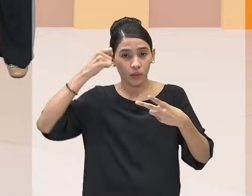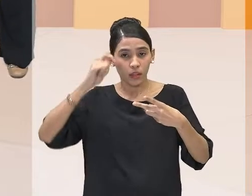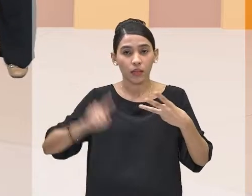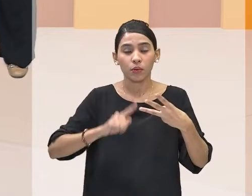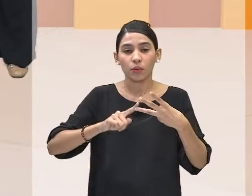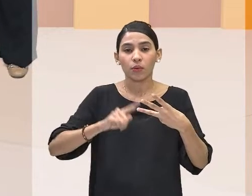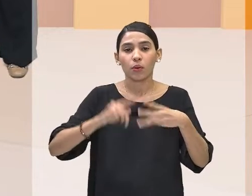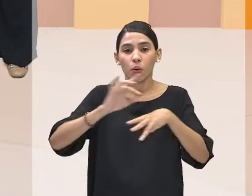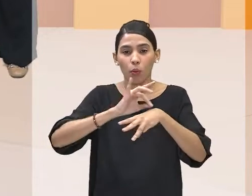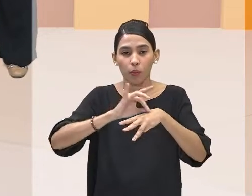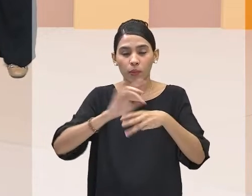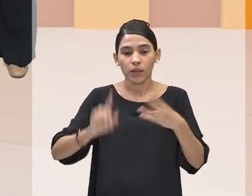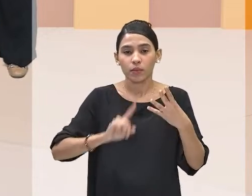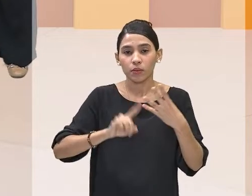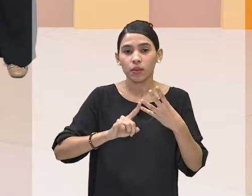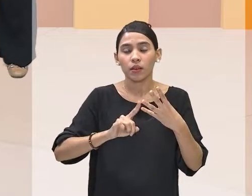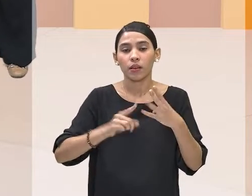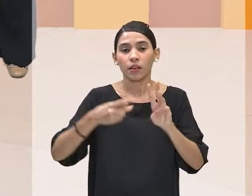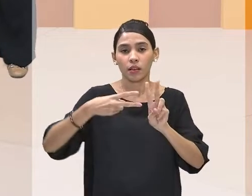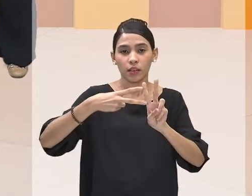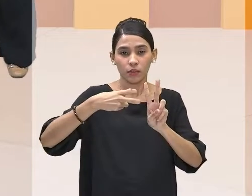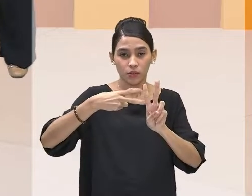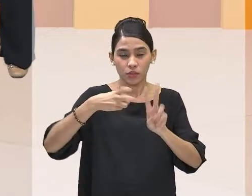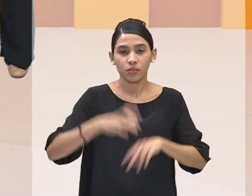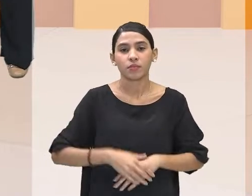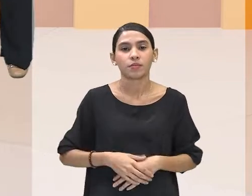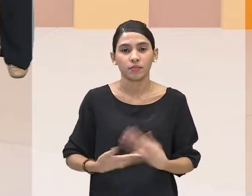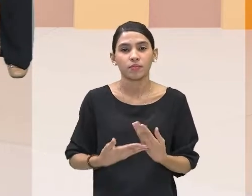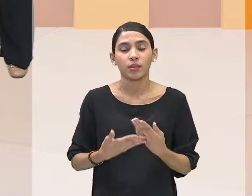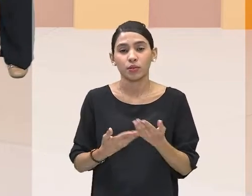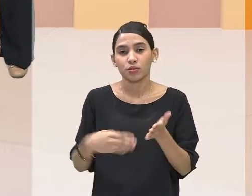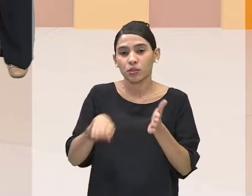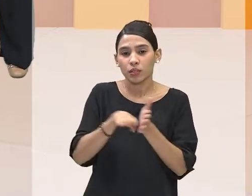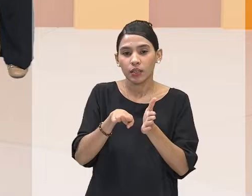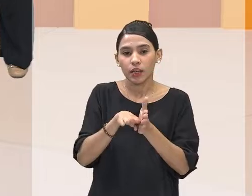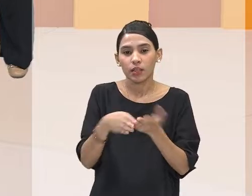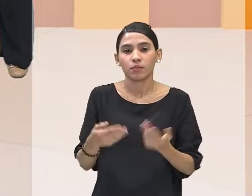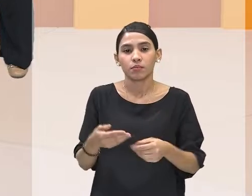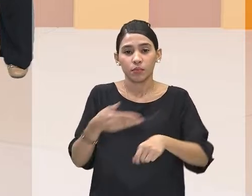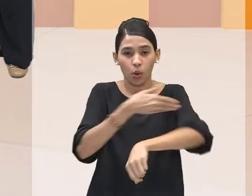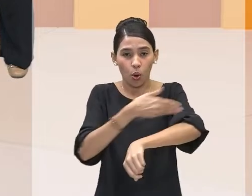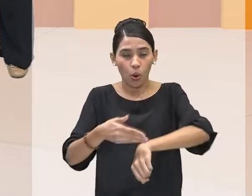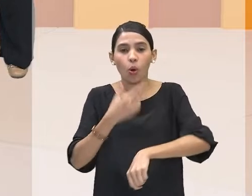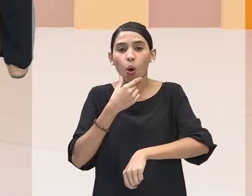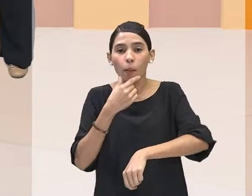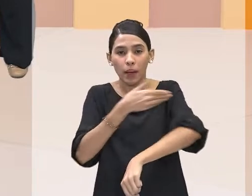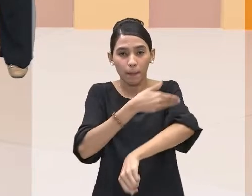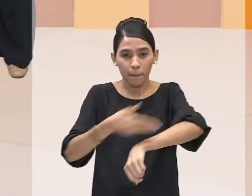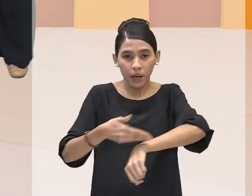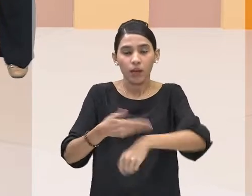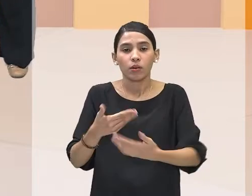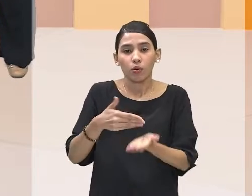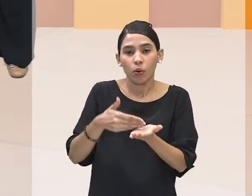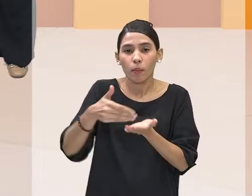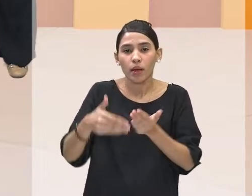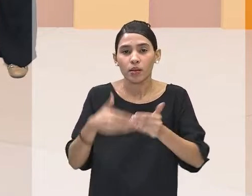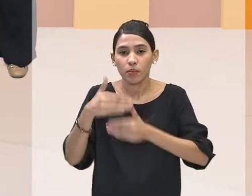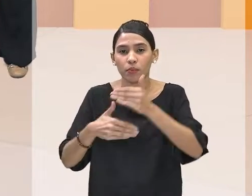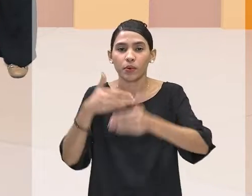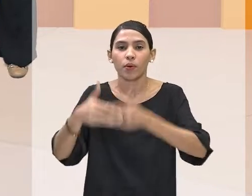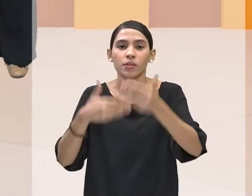preto e o indígena. E é justamente com a chegada desse daqui, o branco, é que se inicia esse processo